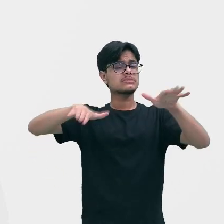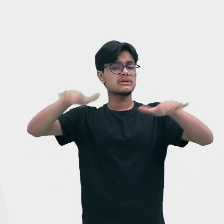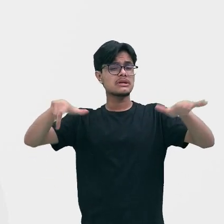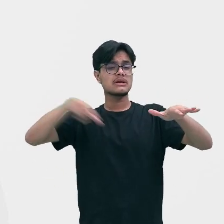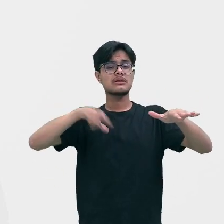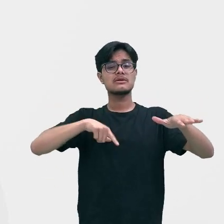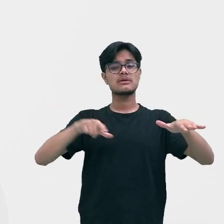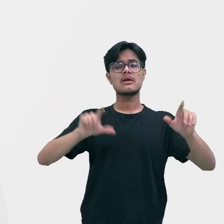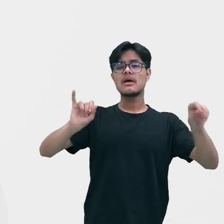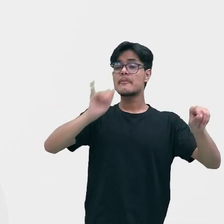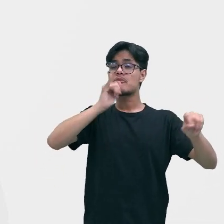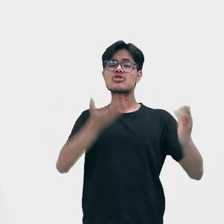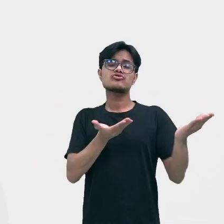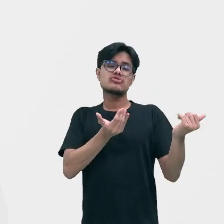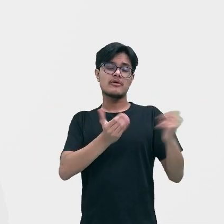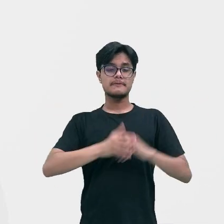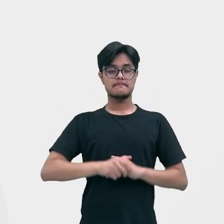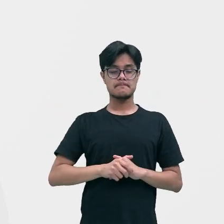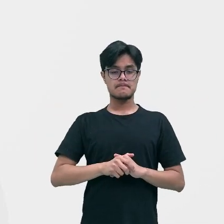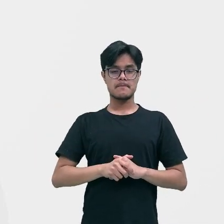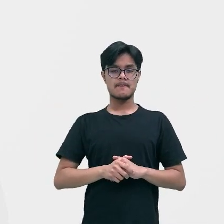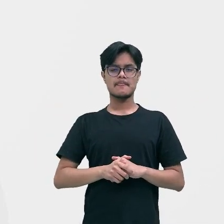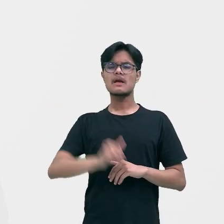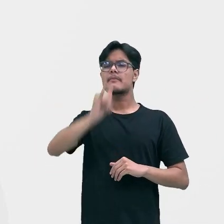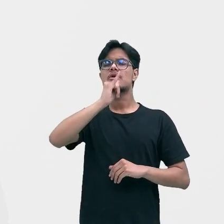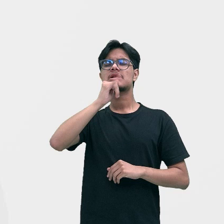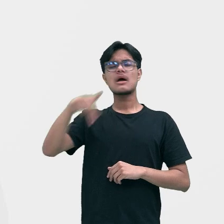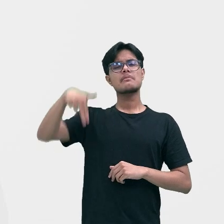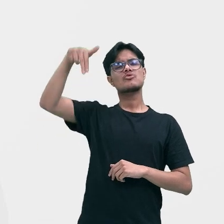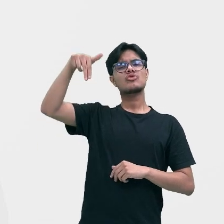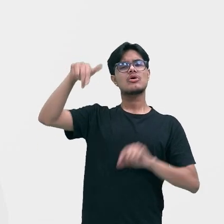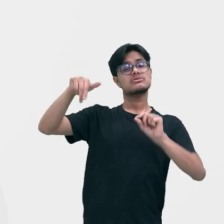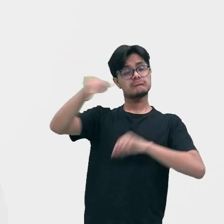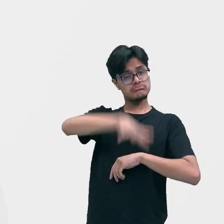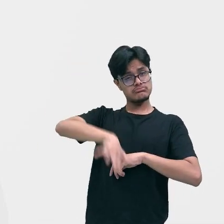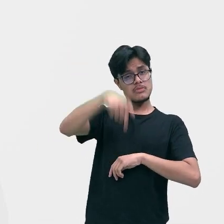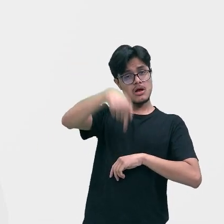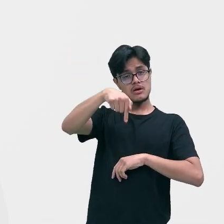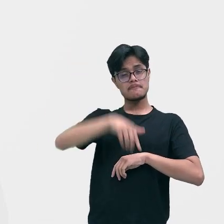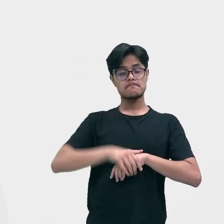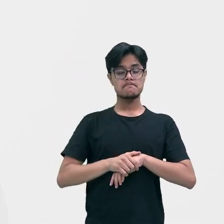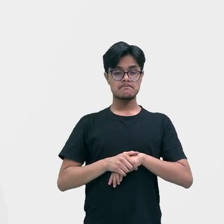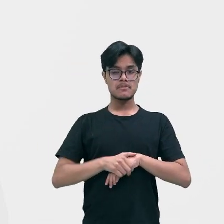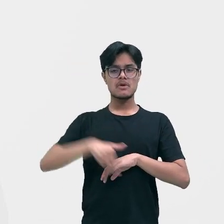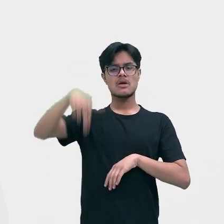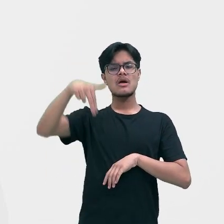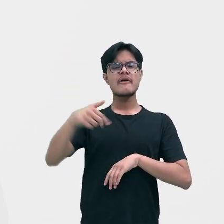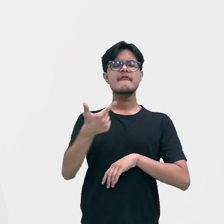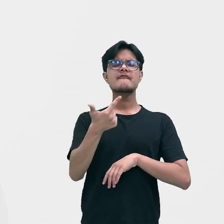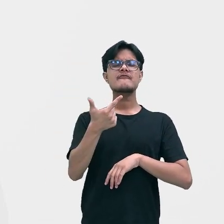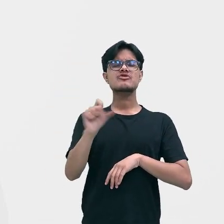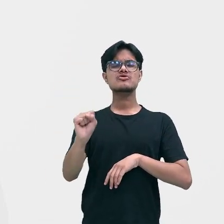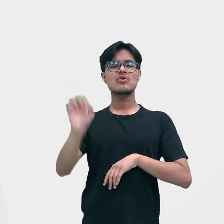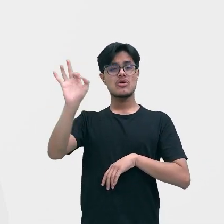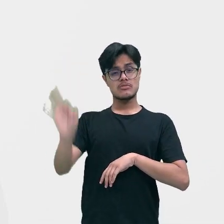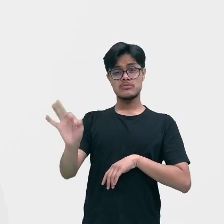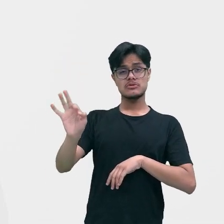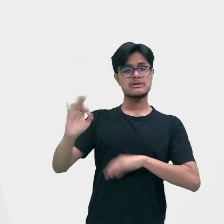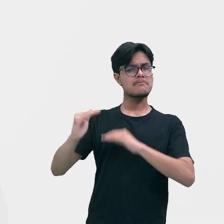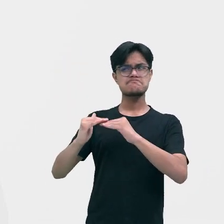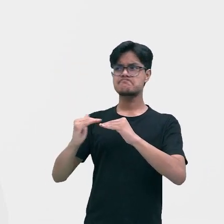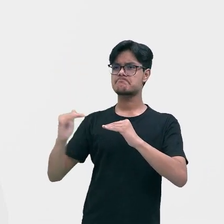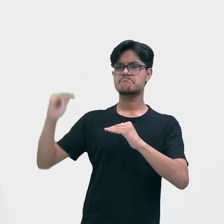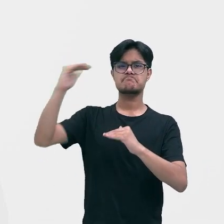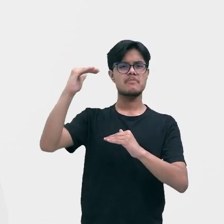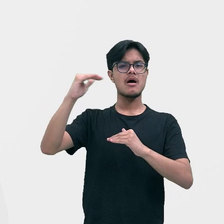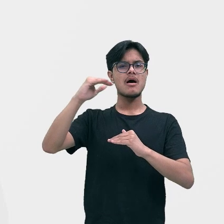aí na cartela. Notem que no Norte, a nossa região é a região que concentra a maior